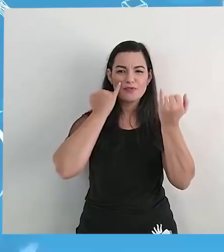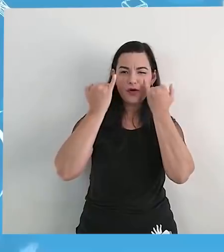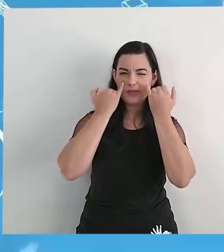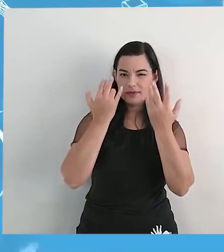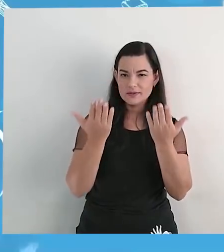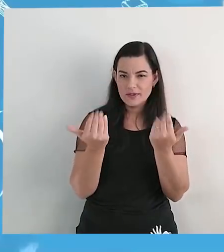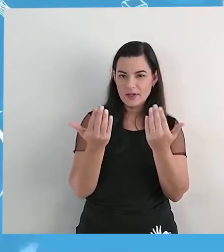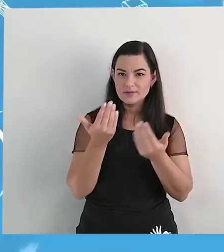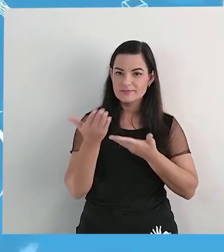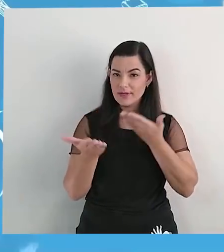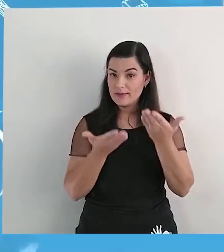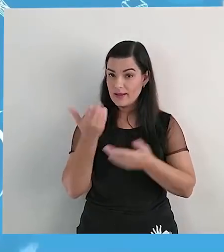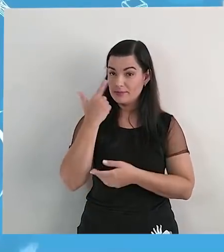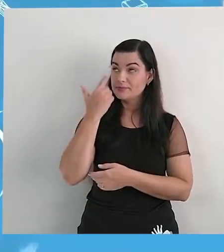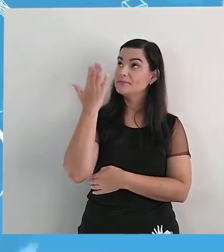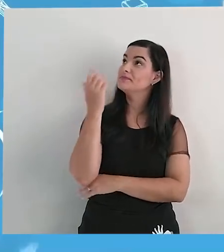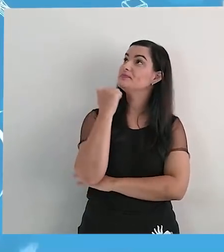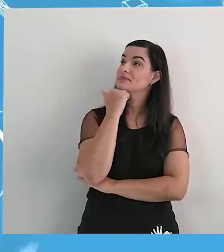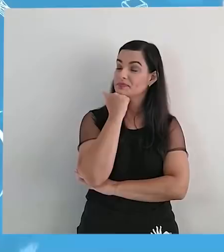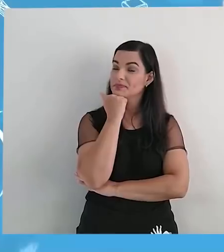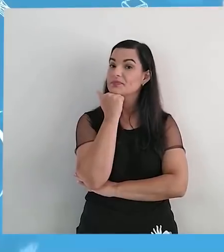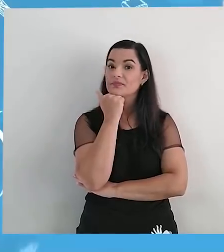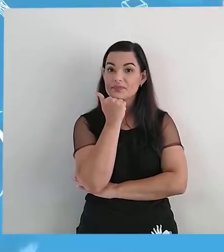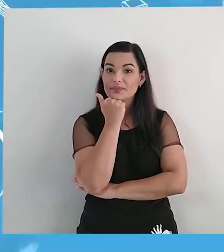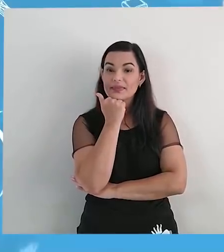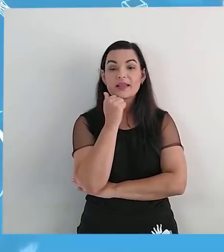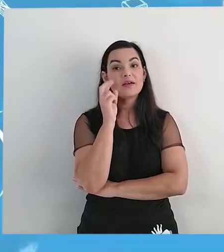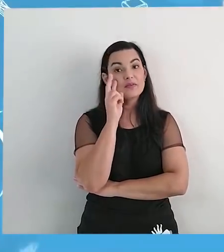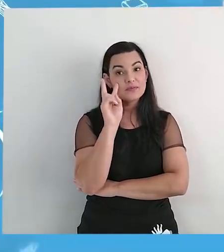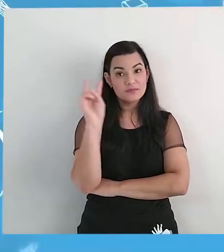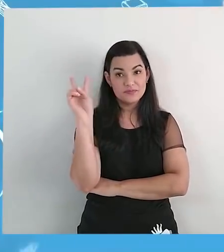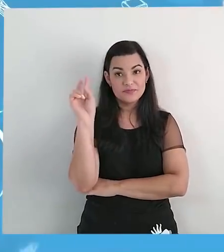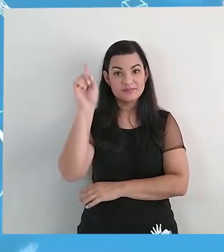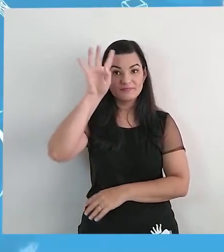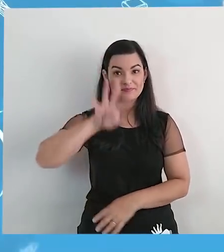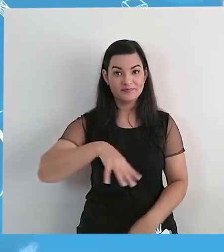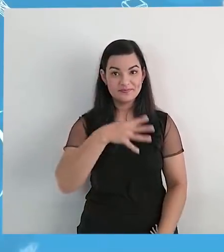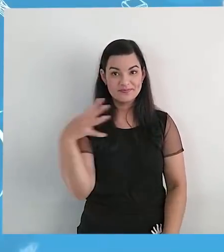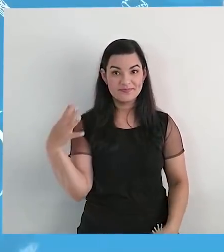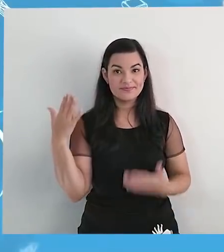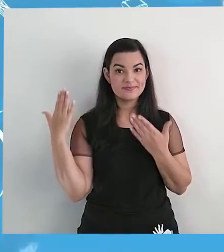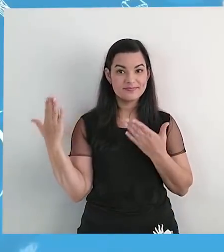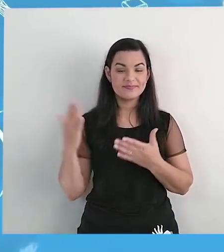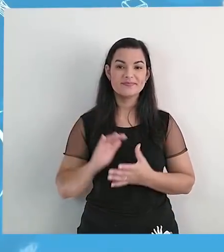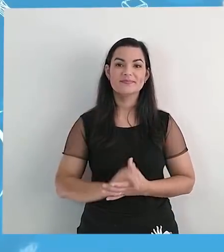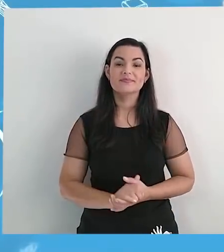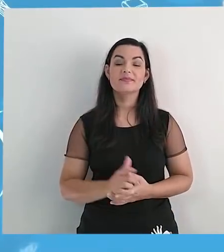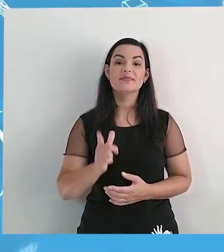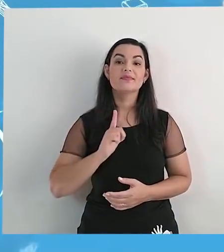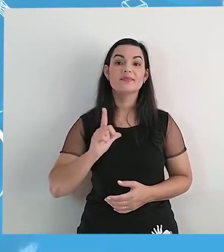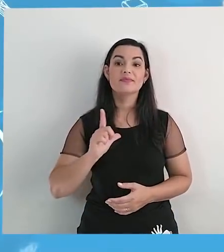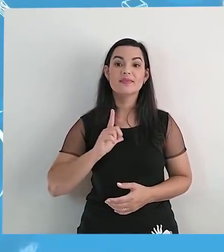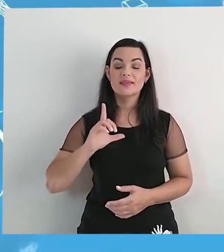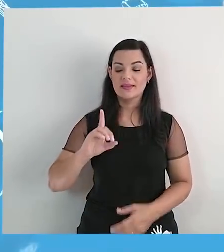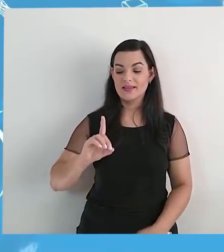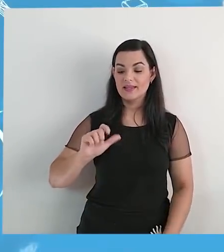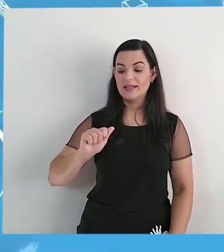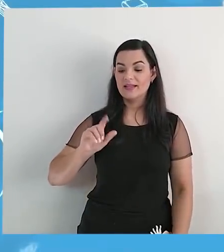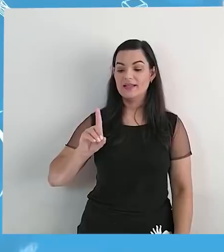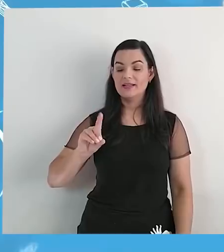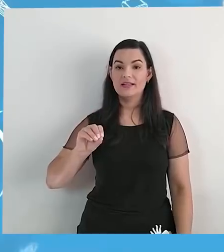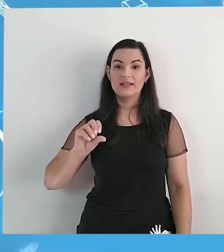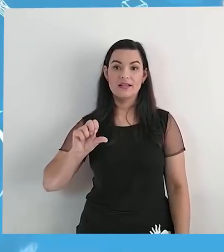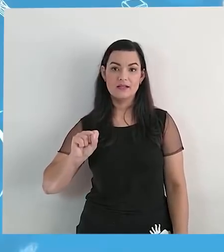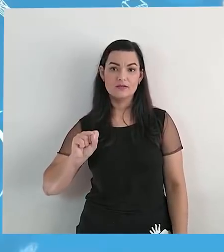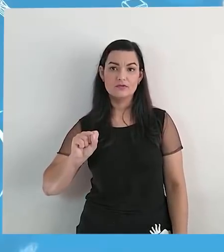comigo! Observem só o que eu trouxe aqui nesta tabela. São dados